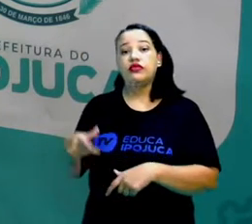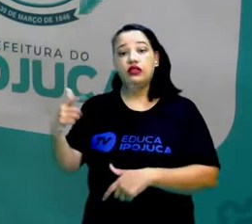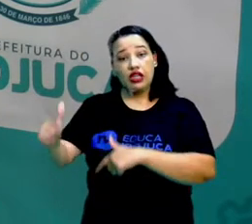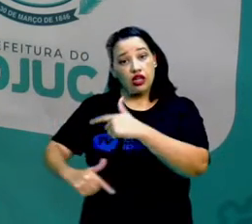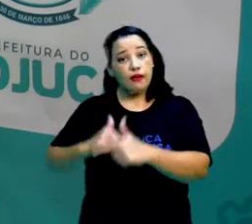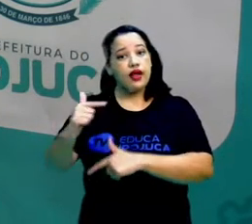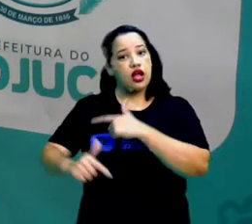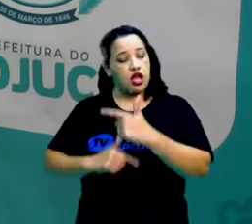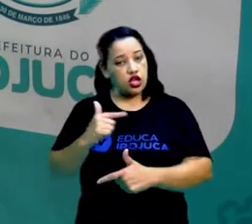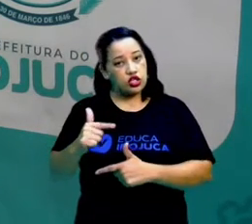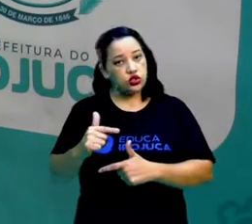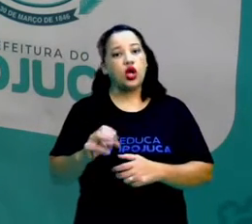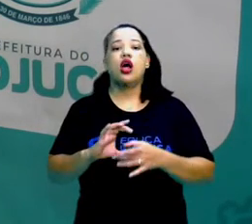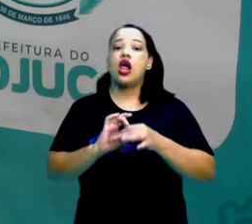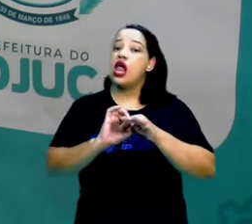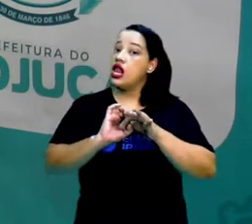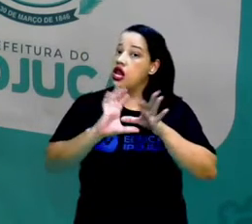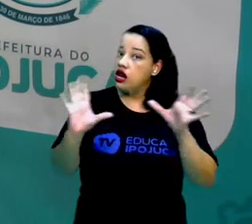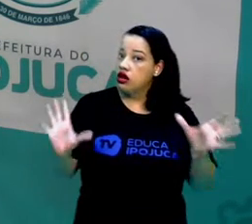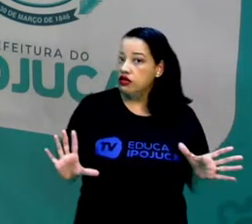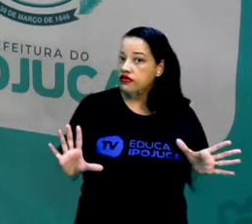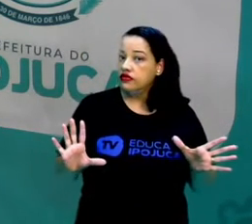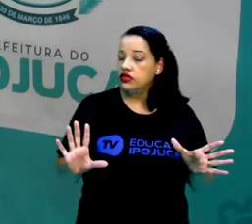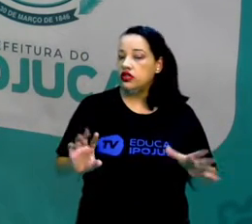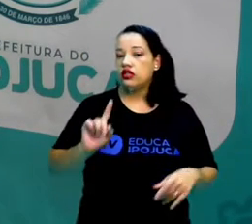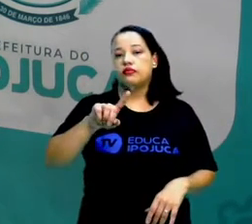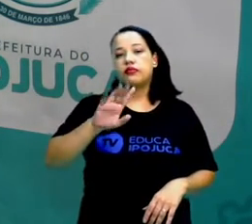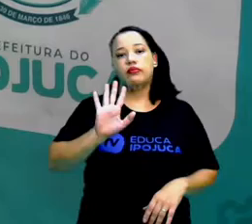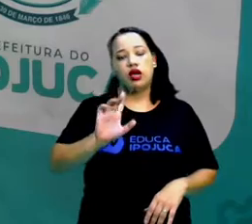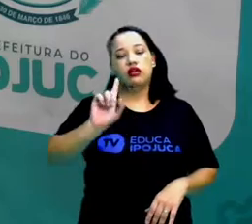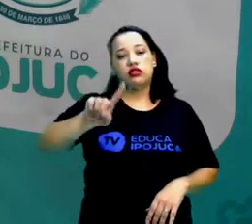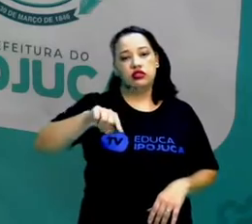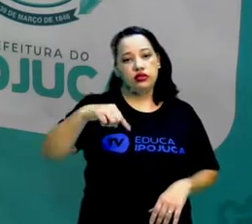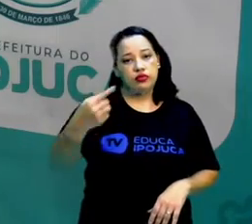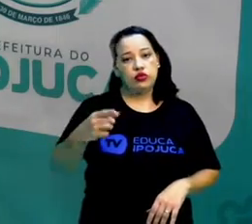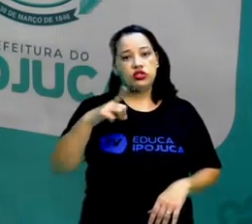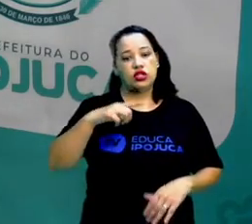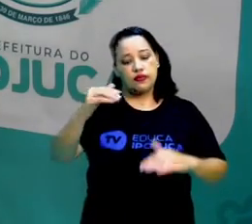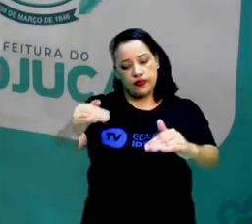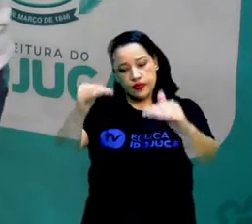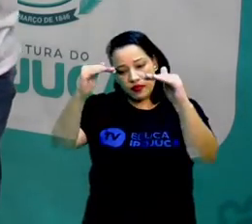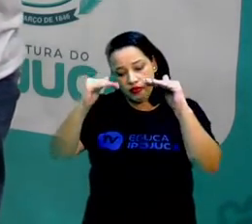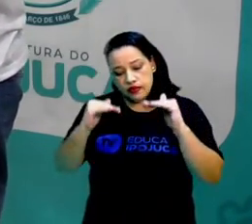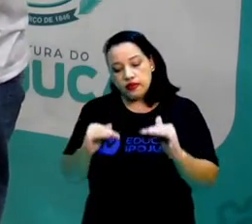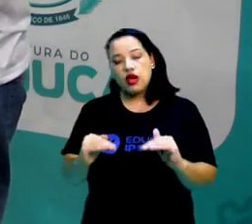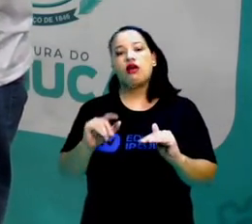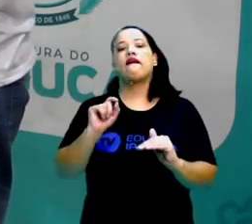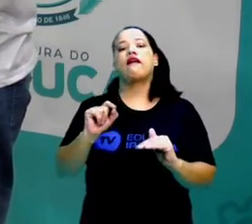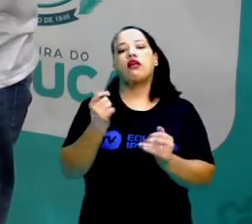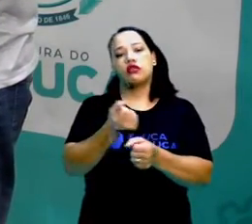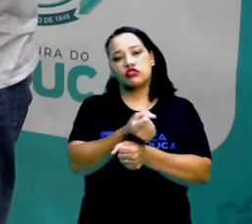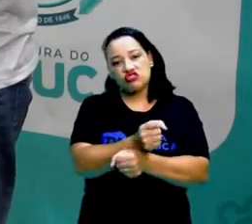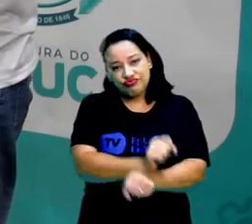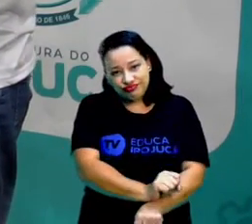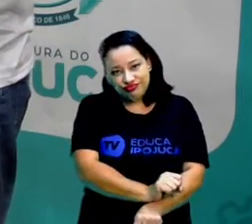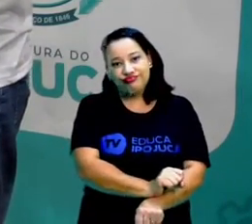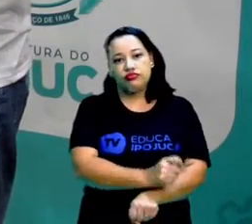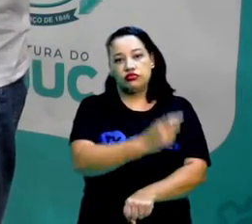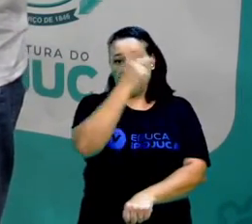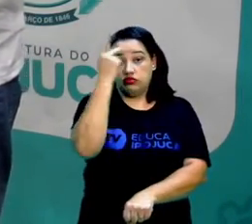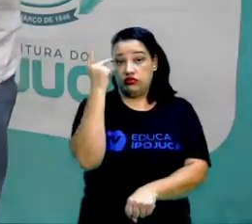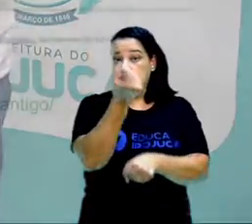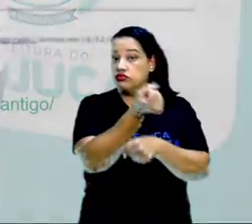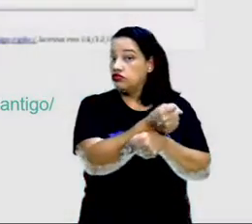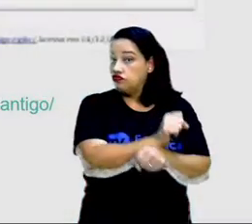um abaixo na parte mais baixa da sociedade você tinha um escravos o que